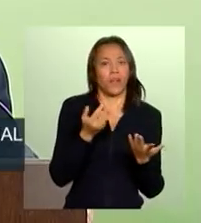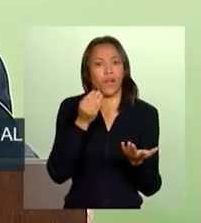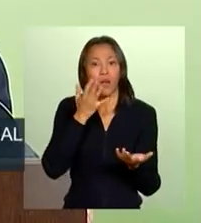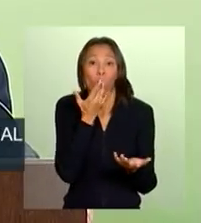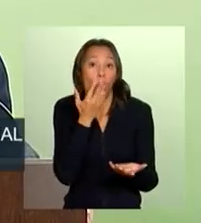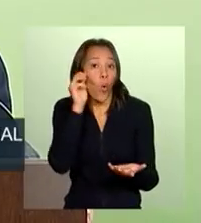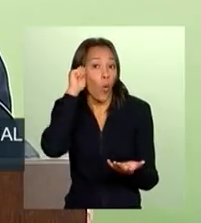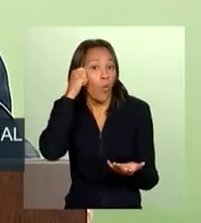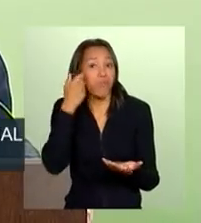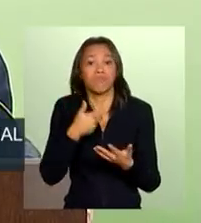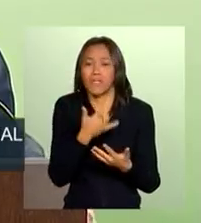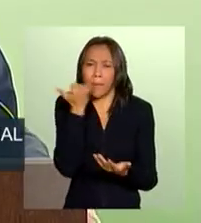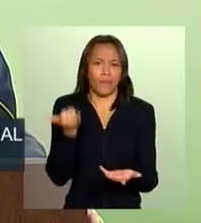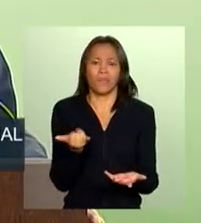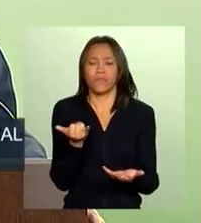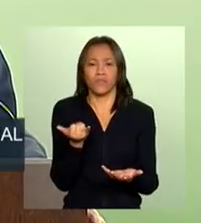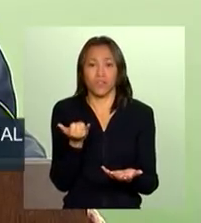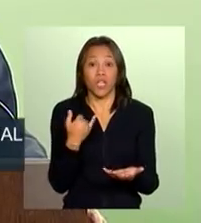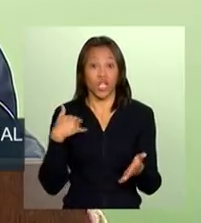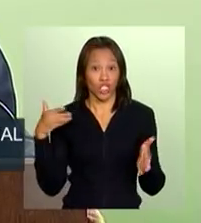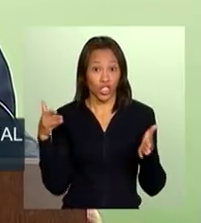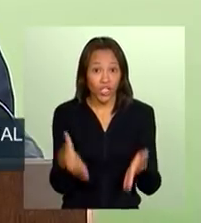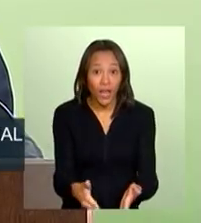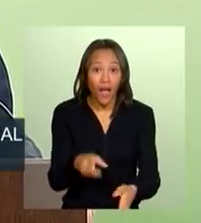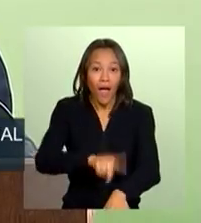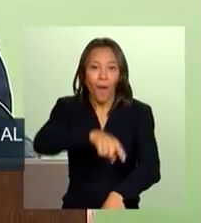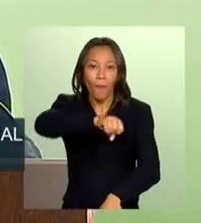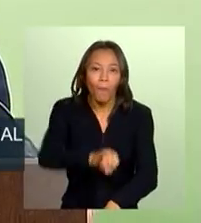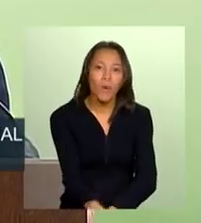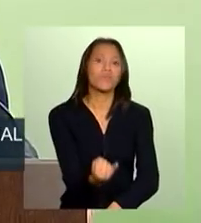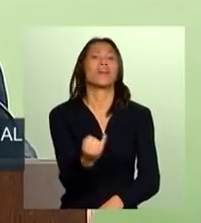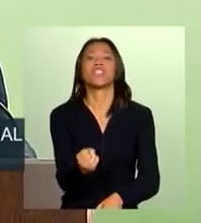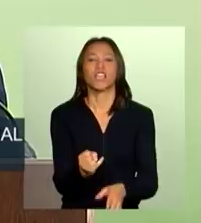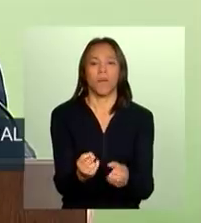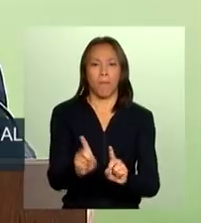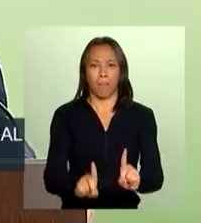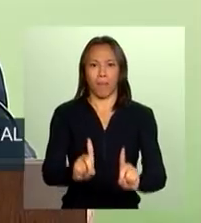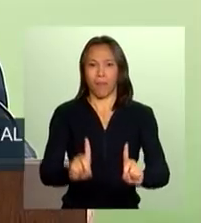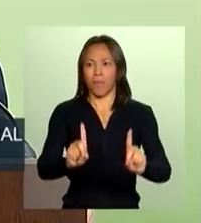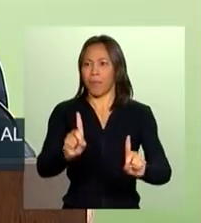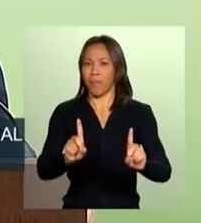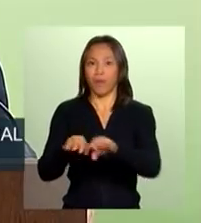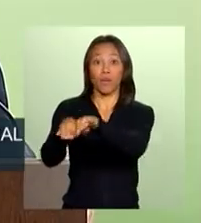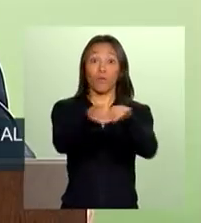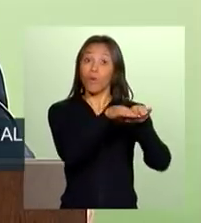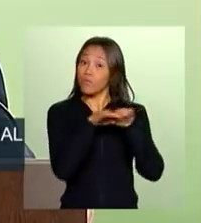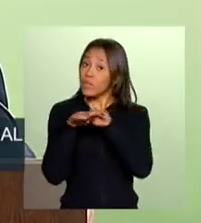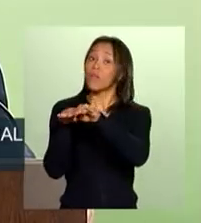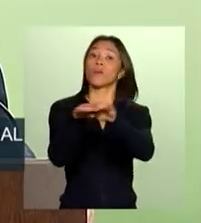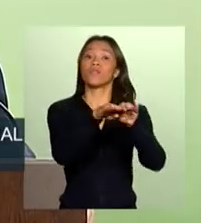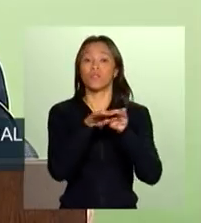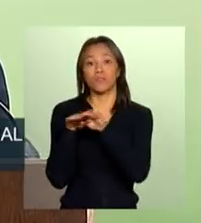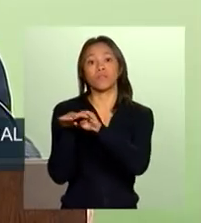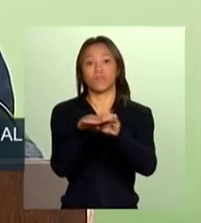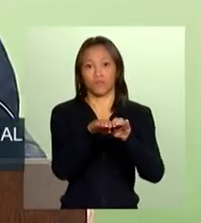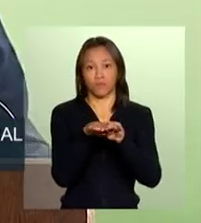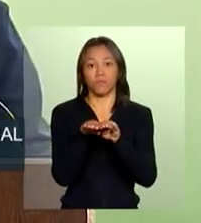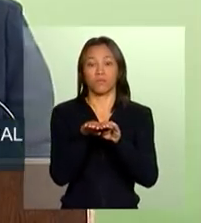cor, tenham quando chegar a hora, a oportunidade de competir sempre em igualdade de condições.